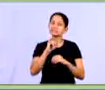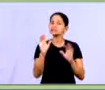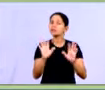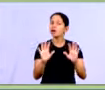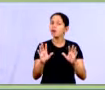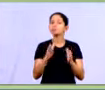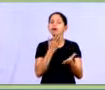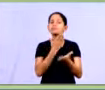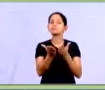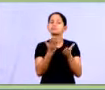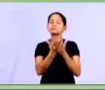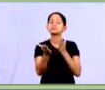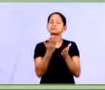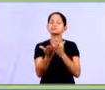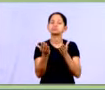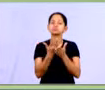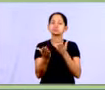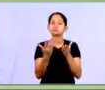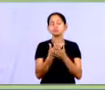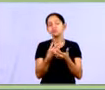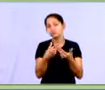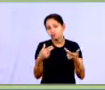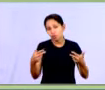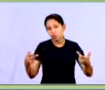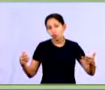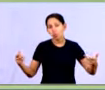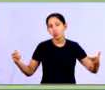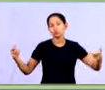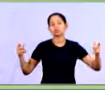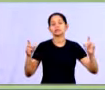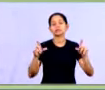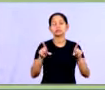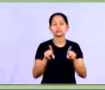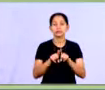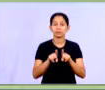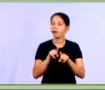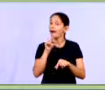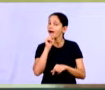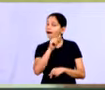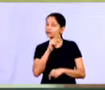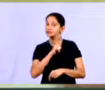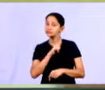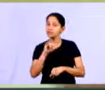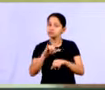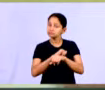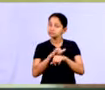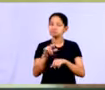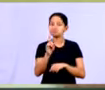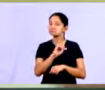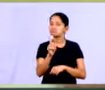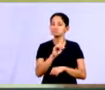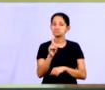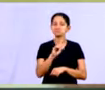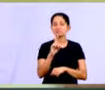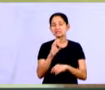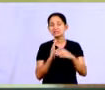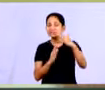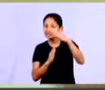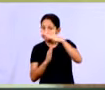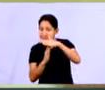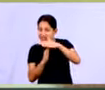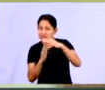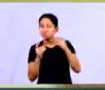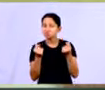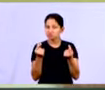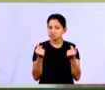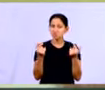perdendo valor com a inflação, perdendo de ganhar. Já esse método do payback, ele não considera a questão do dinheiro no tempo, ou